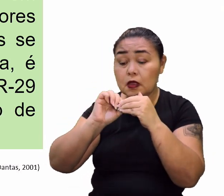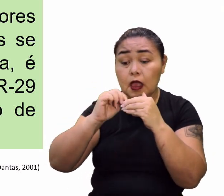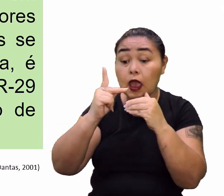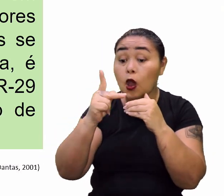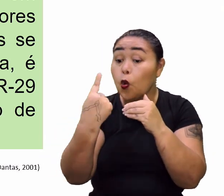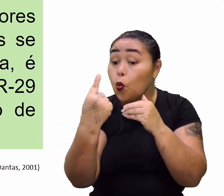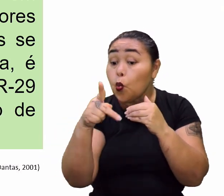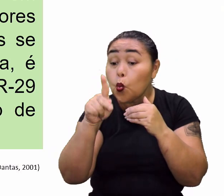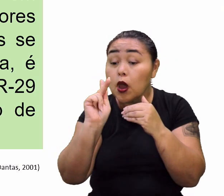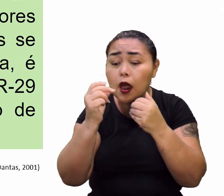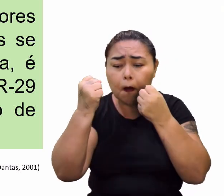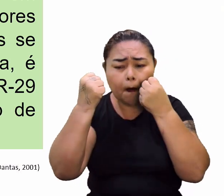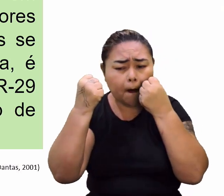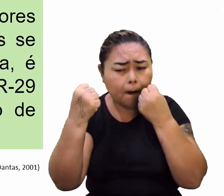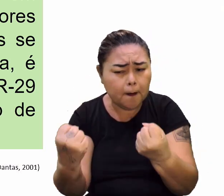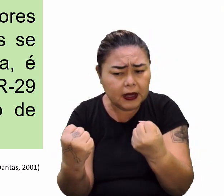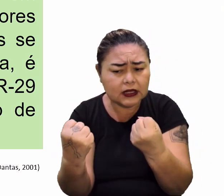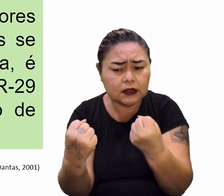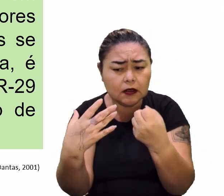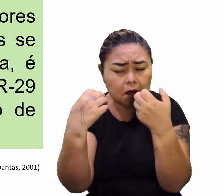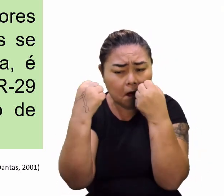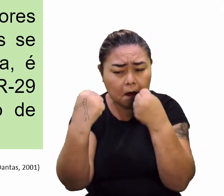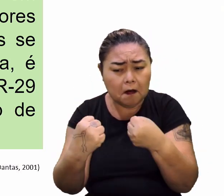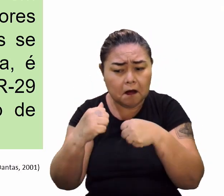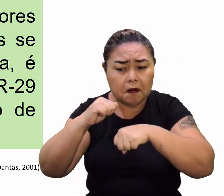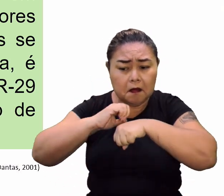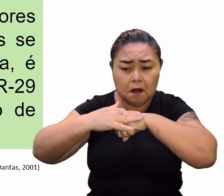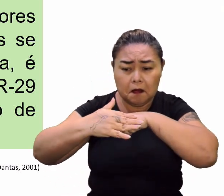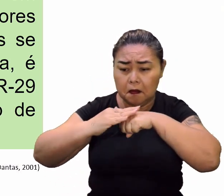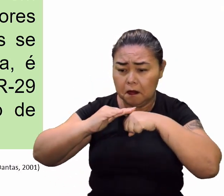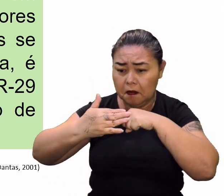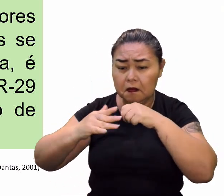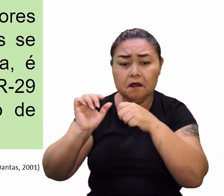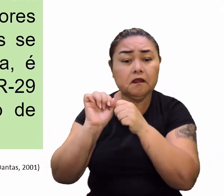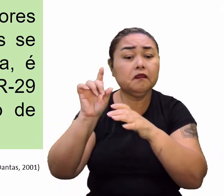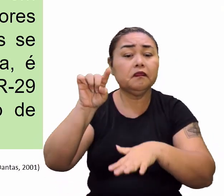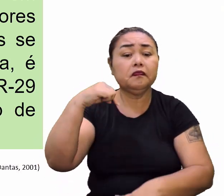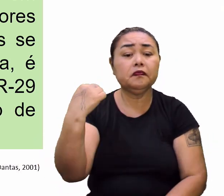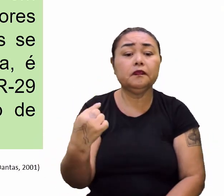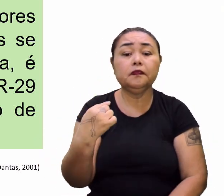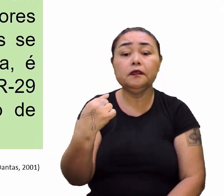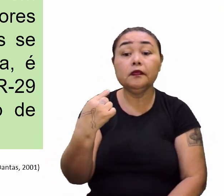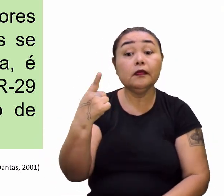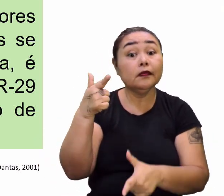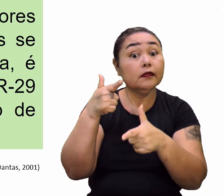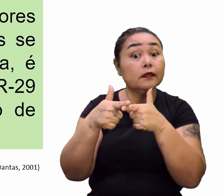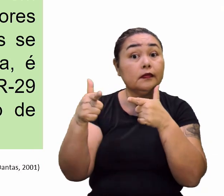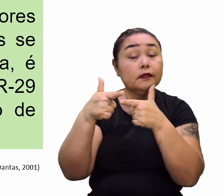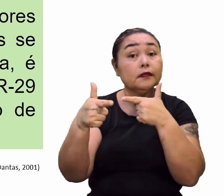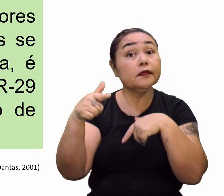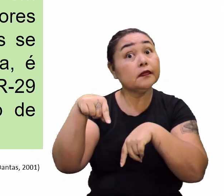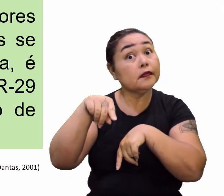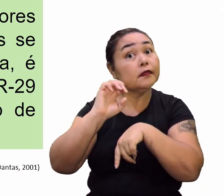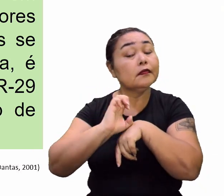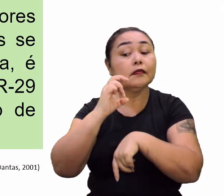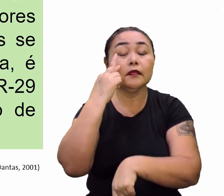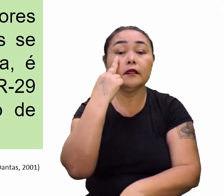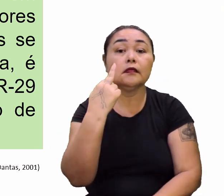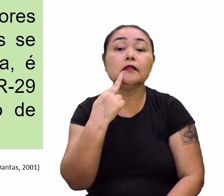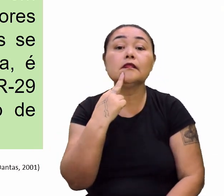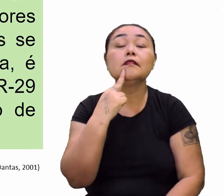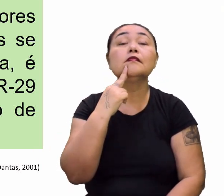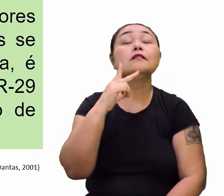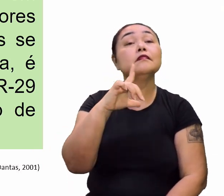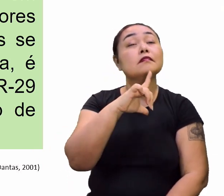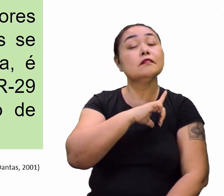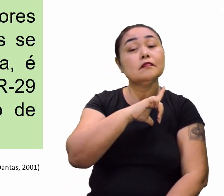quilo. Eita. É muito pesado. Rogério, e agora a gente vai ter um problema em Rondônia. Ao mesmo